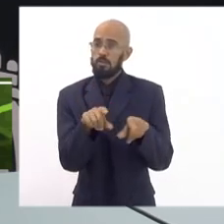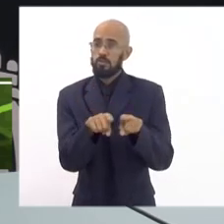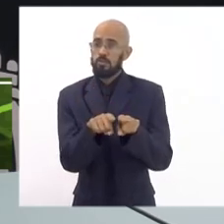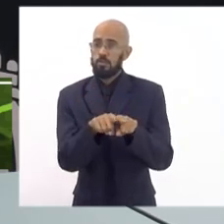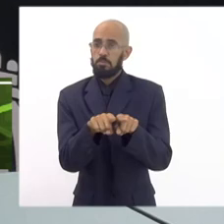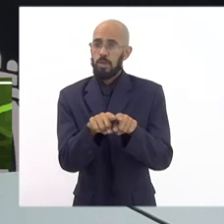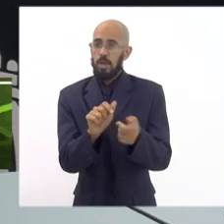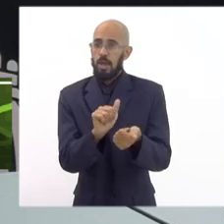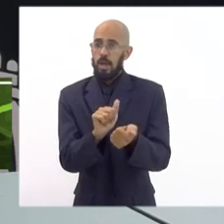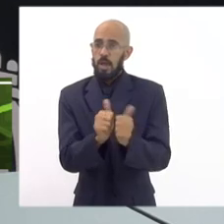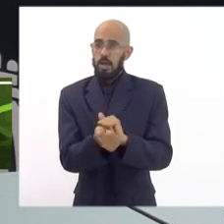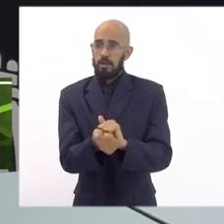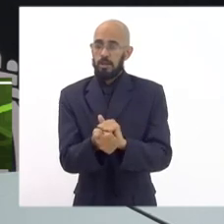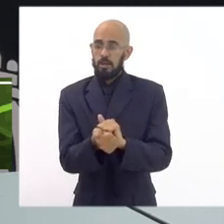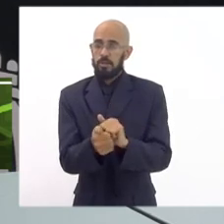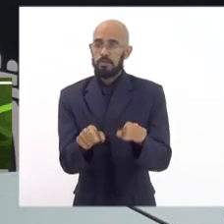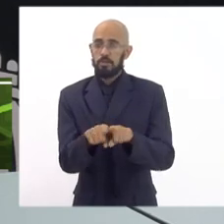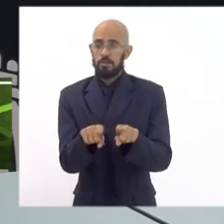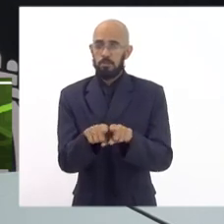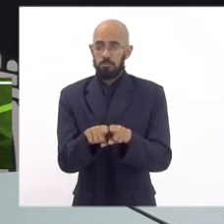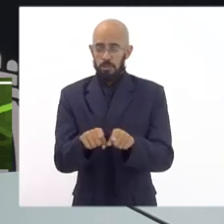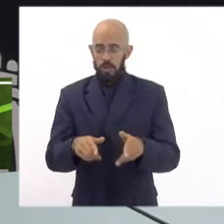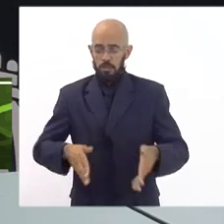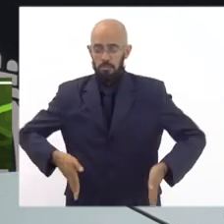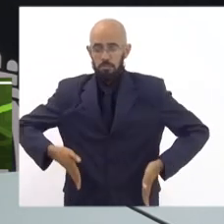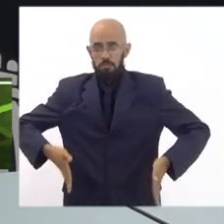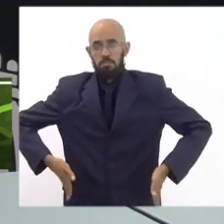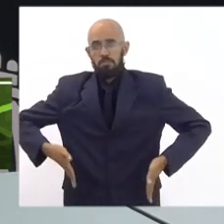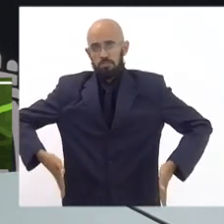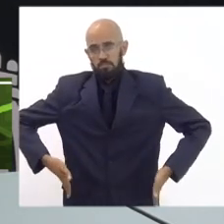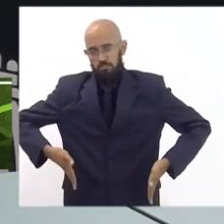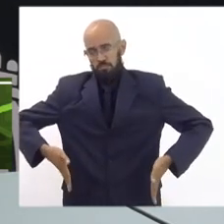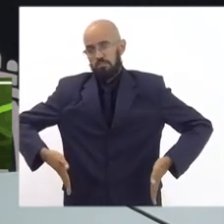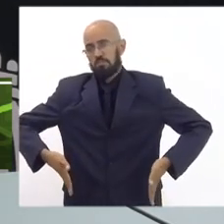e para-atletas. Né?